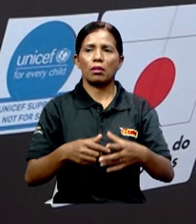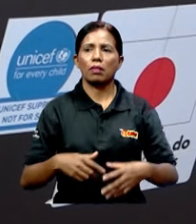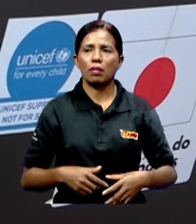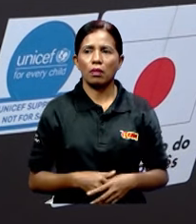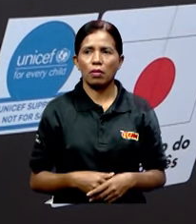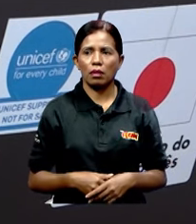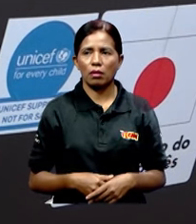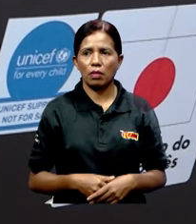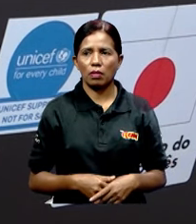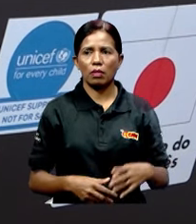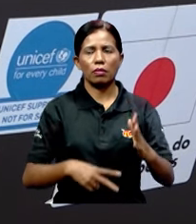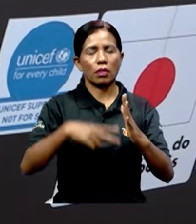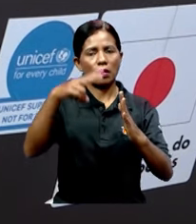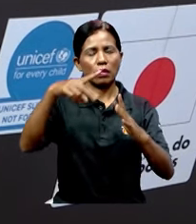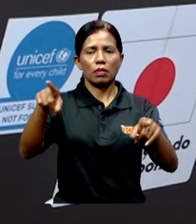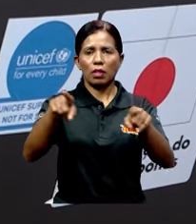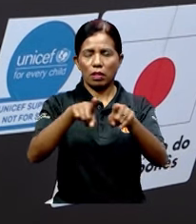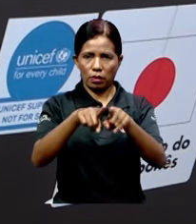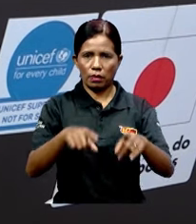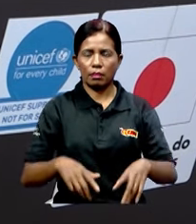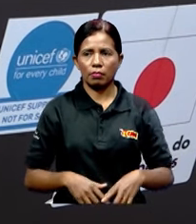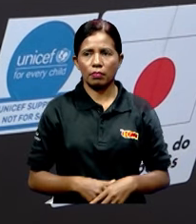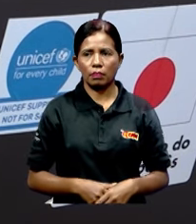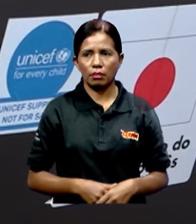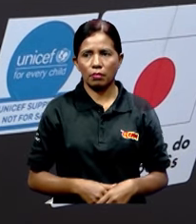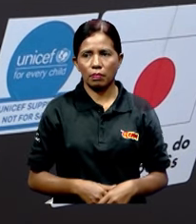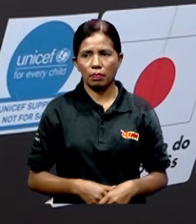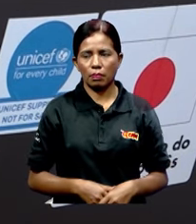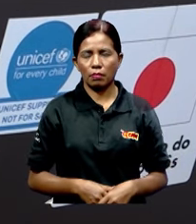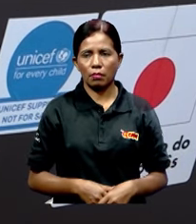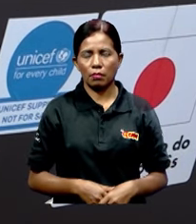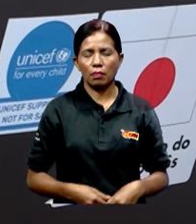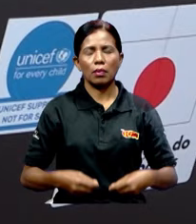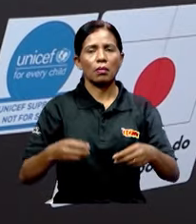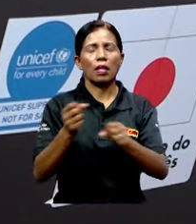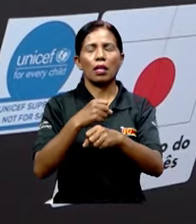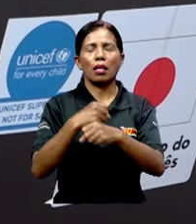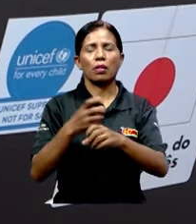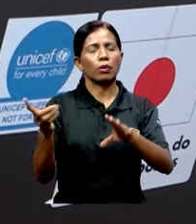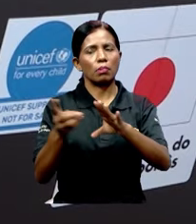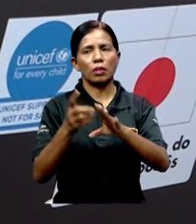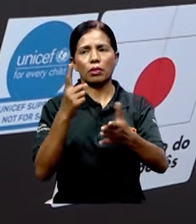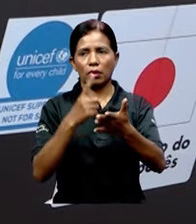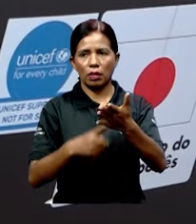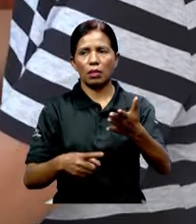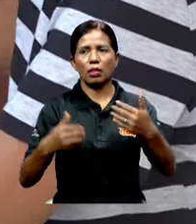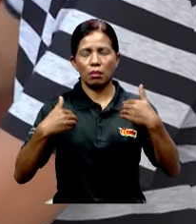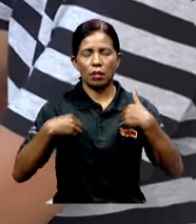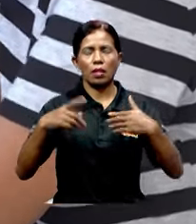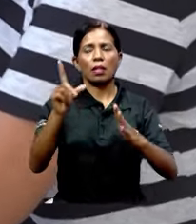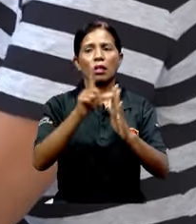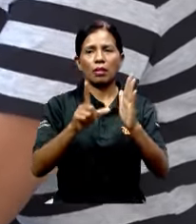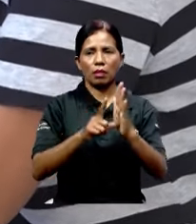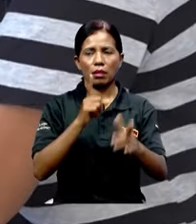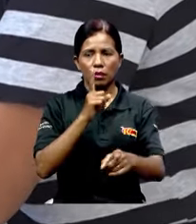Nia válido ane sanhela. Ami nia bele ba trata documento sai de date. Niamos legal hela.